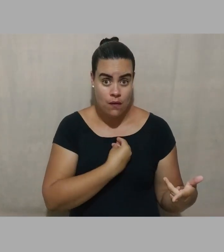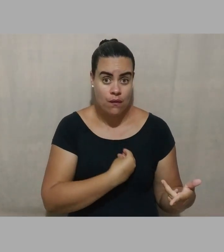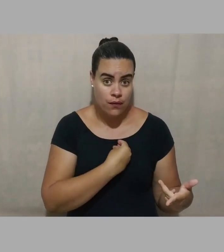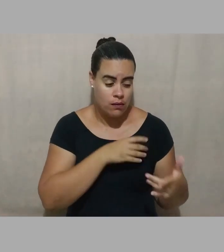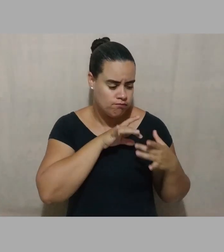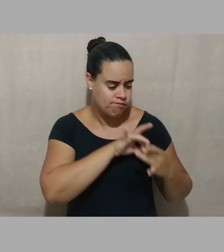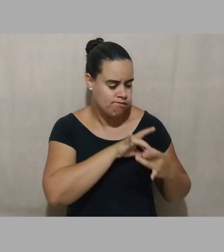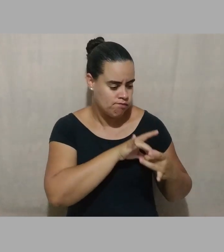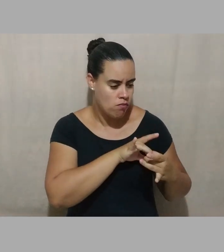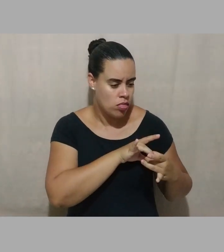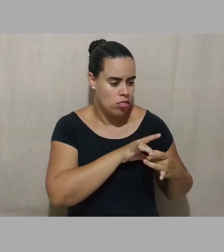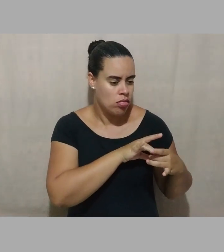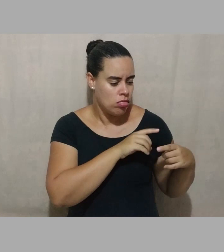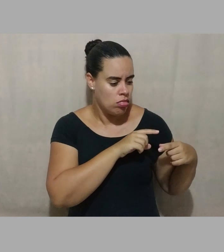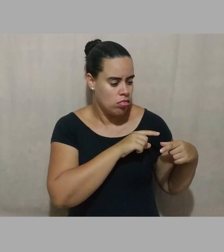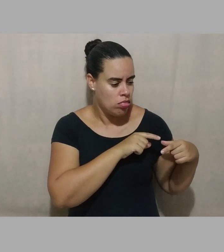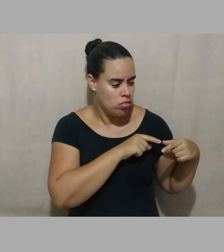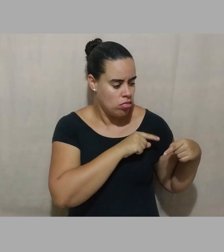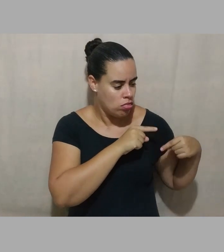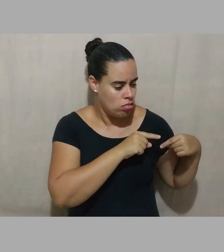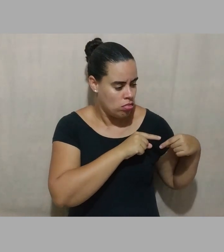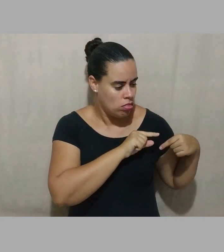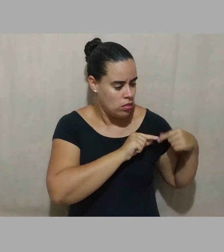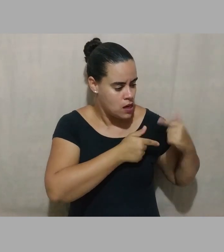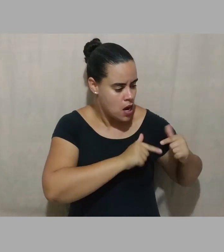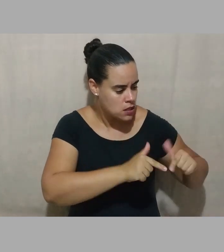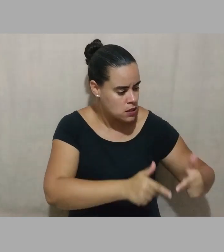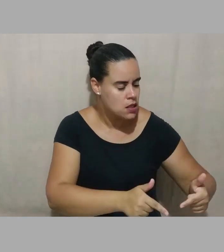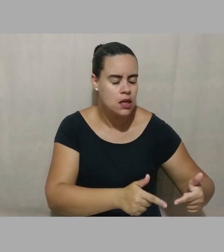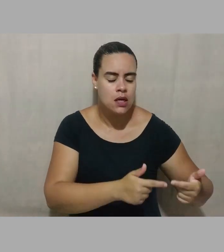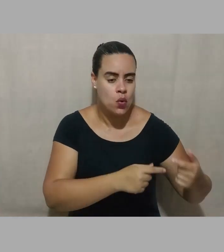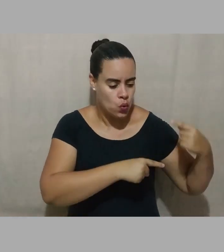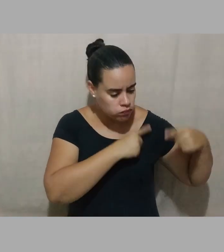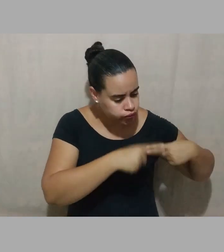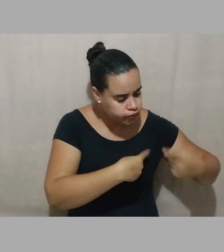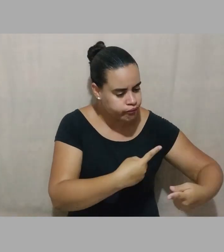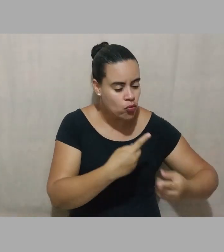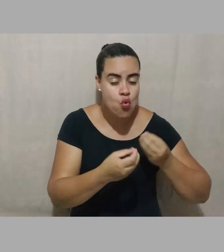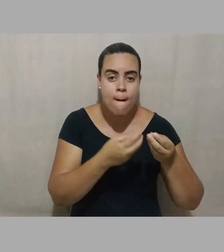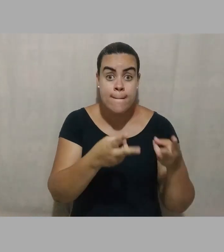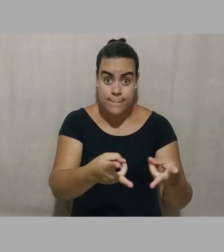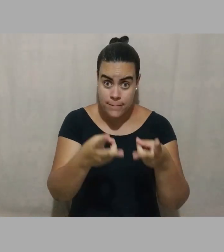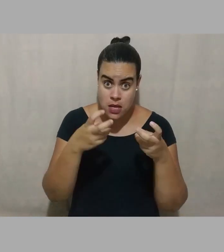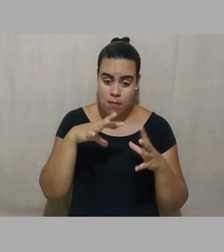ali arraigadas por uma tradição e por uma forma de perceber o mundo e de se relacionar